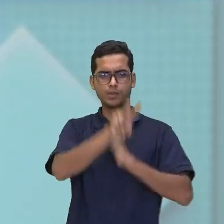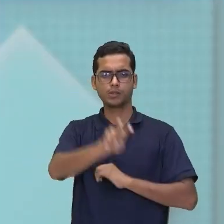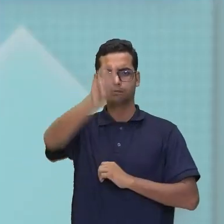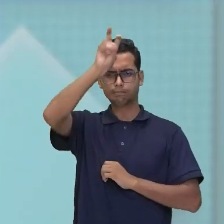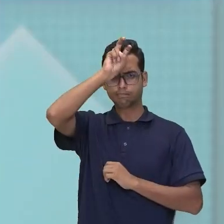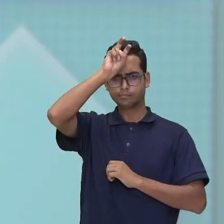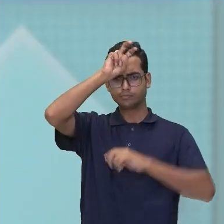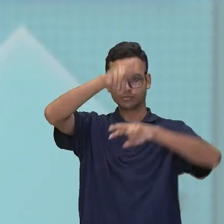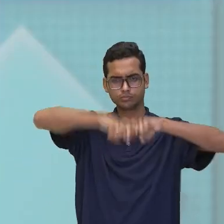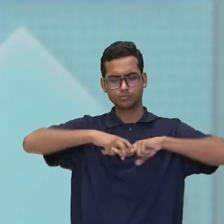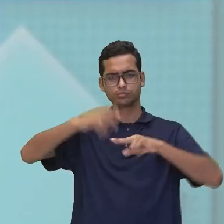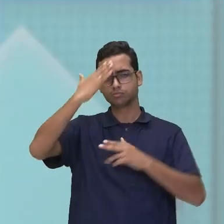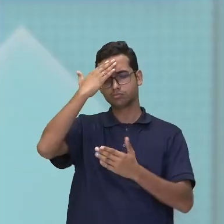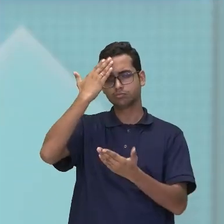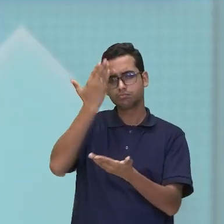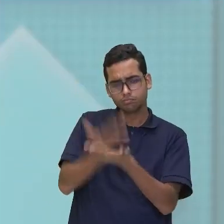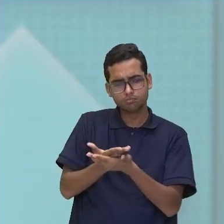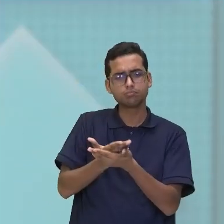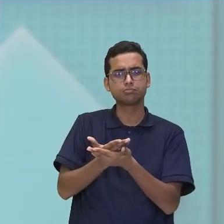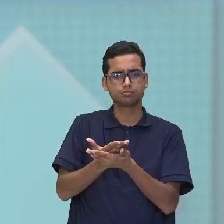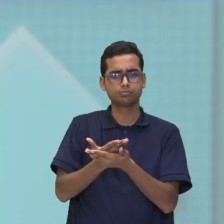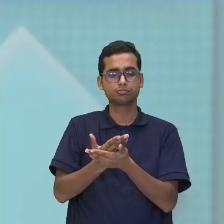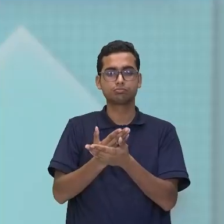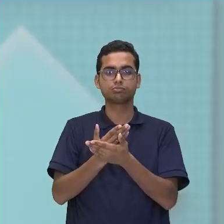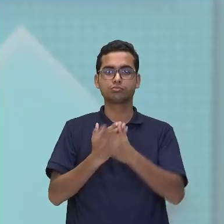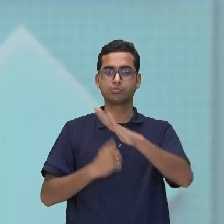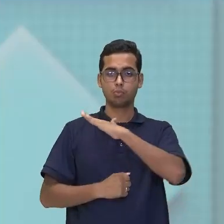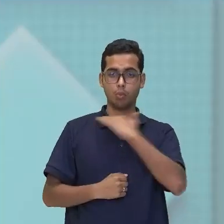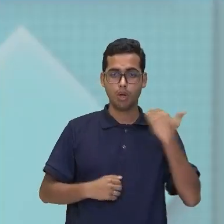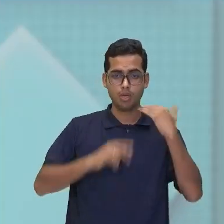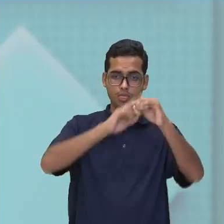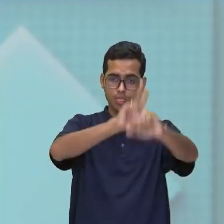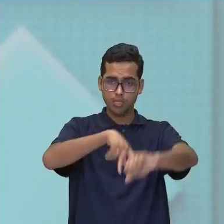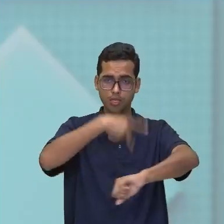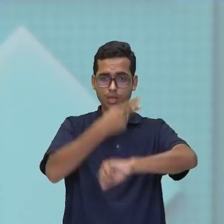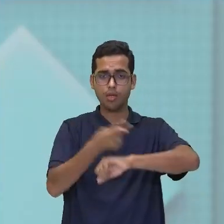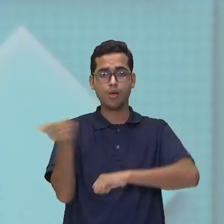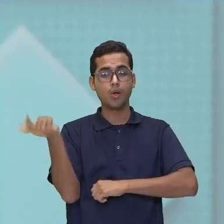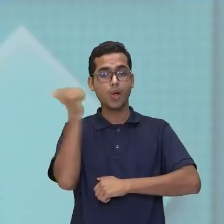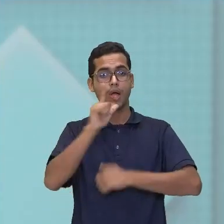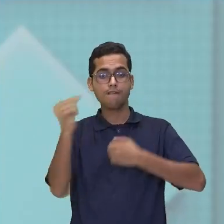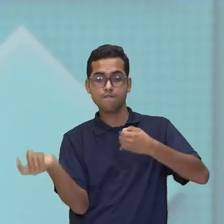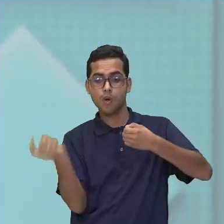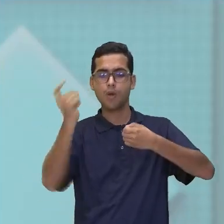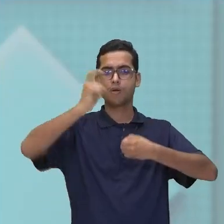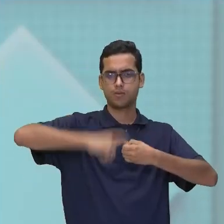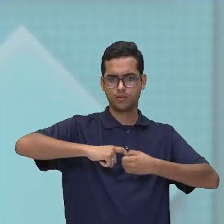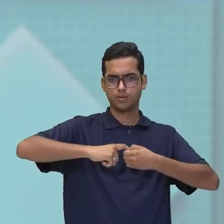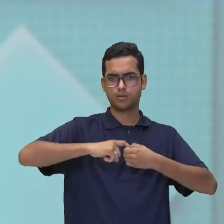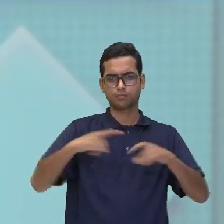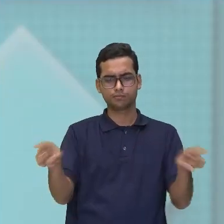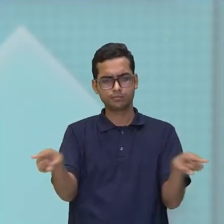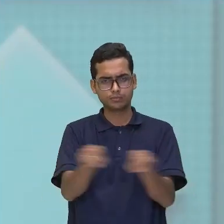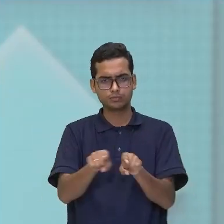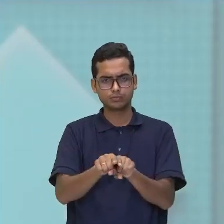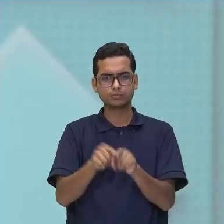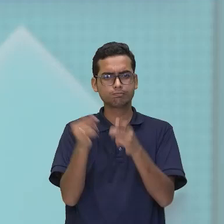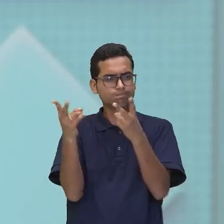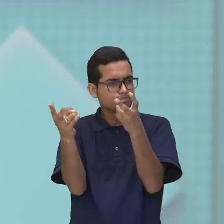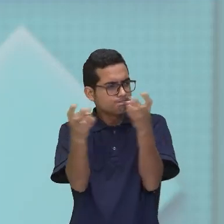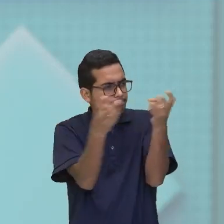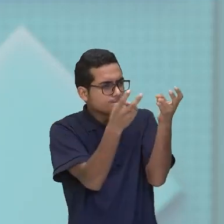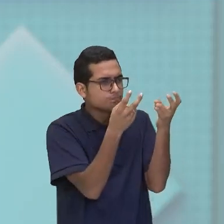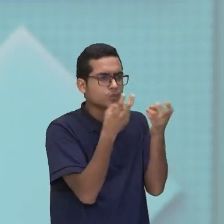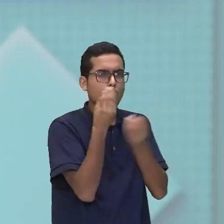porque o faraó acreditava que após morte ele poderia ressuscitar e ele iria reconhecer